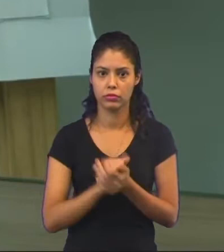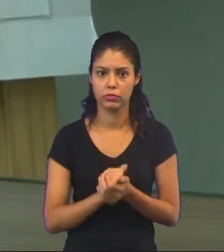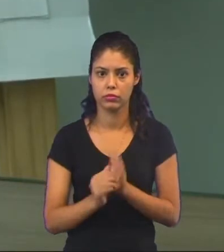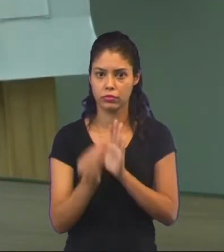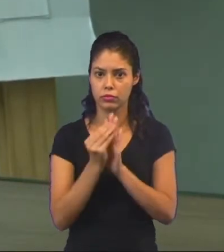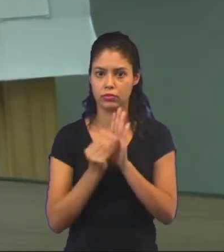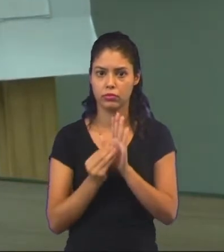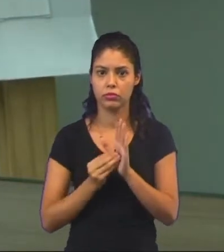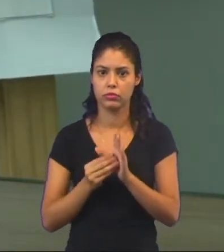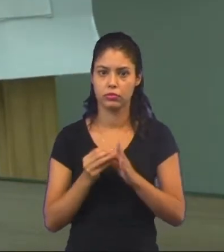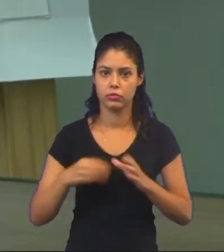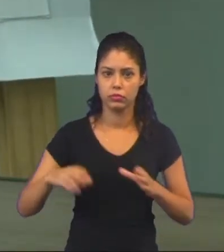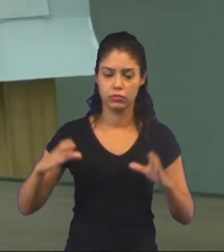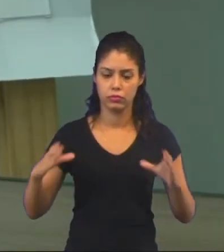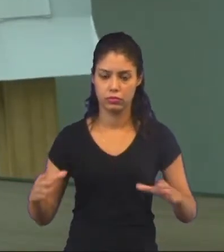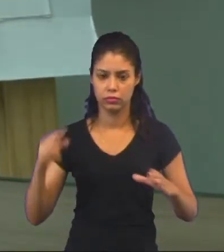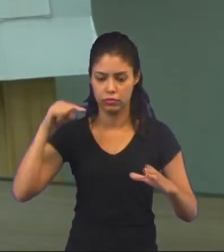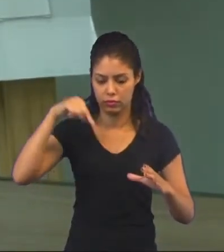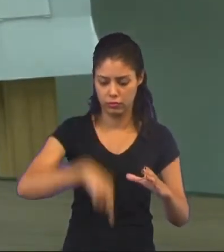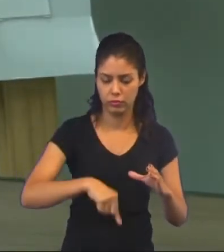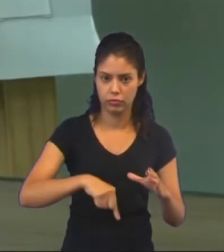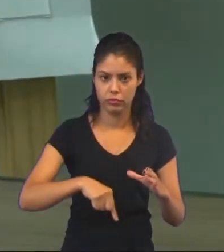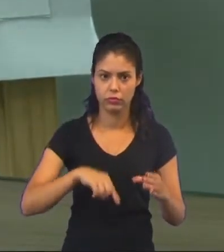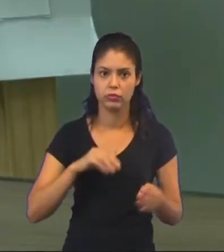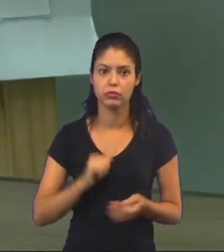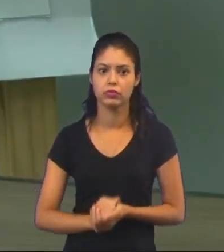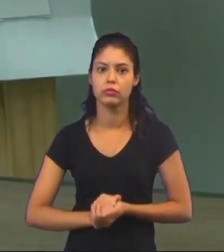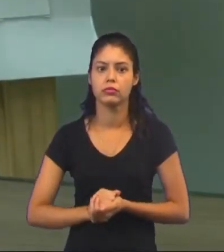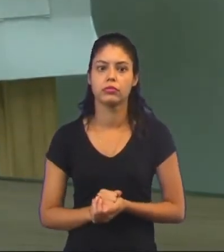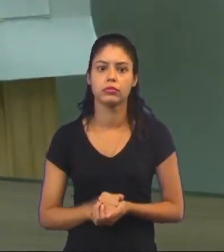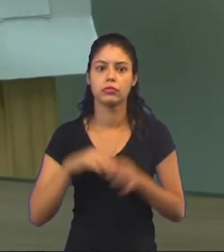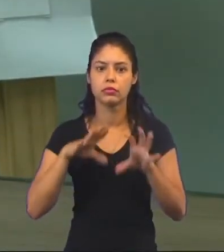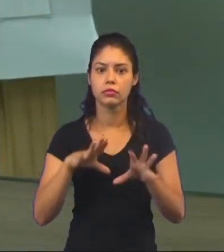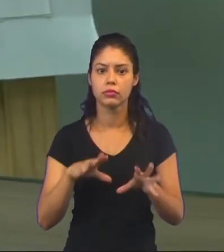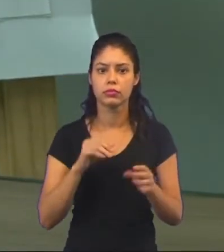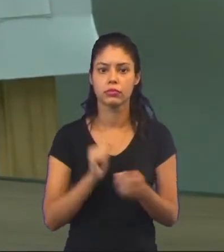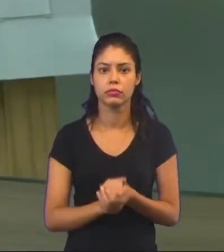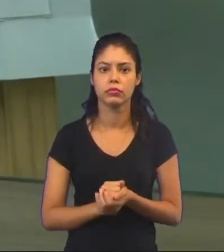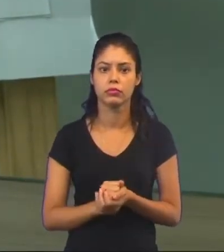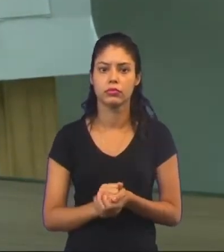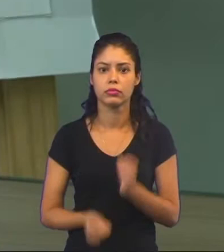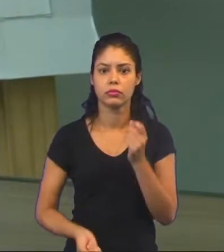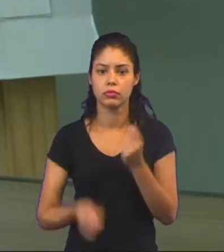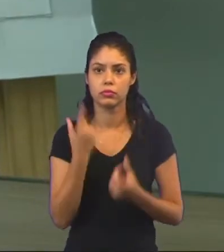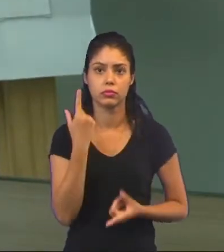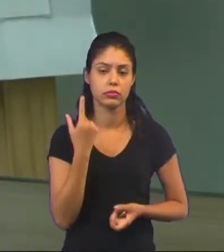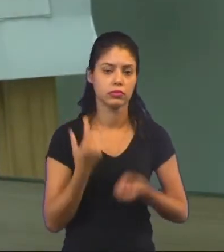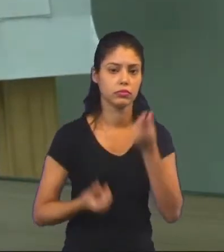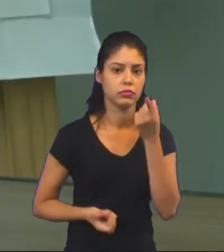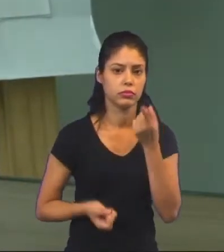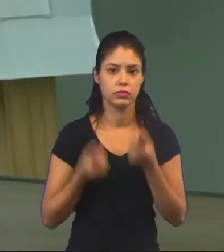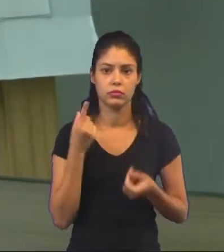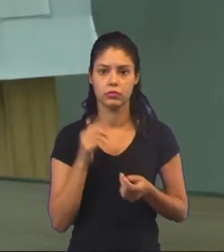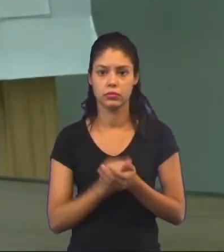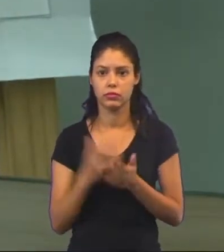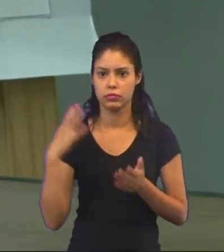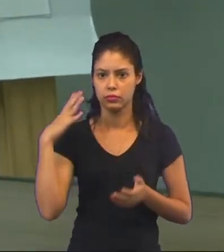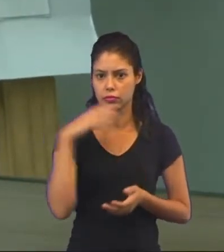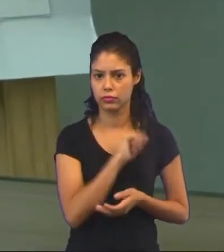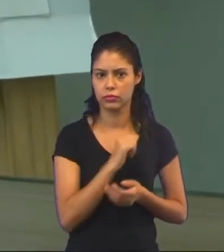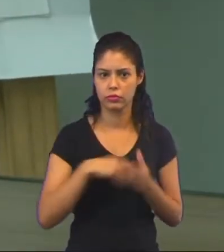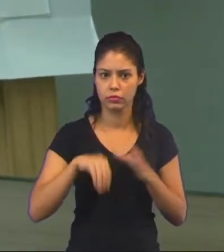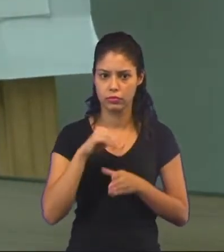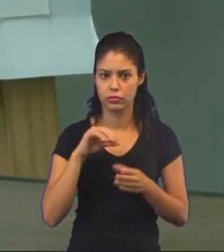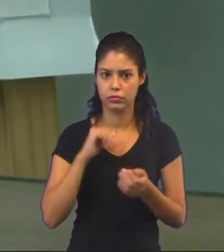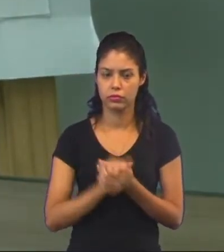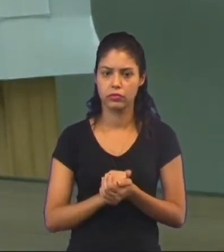Misturar todos os ingredientes numa panela de fundo grosso. Assim que parar os estouros, tire